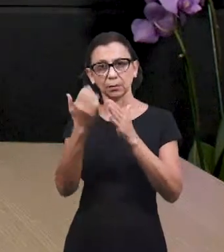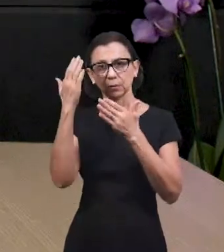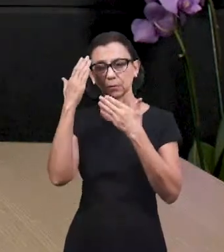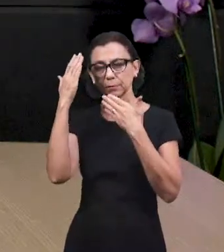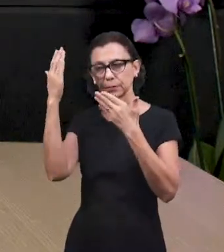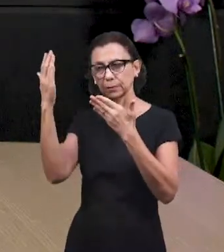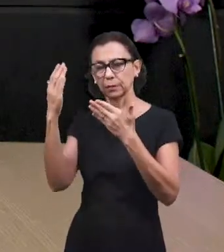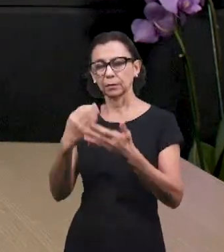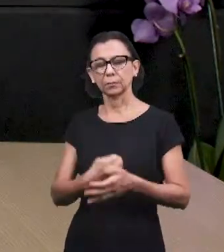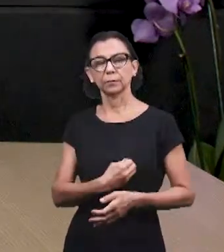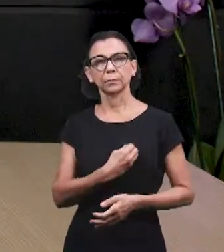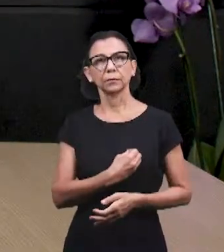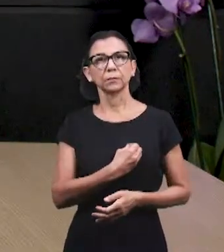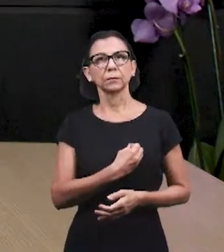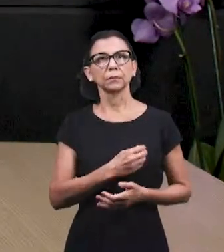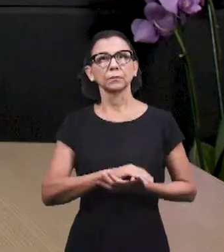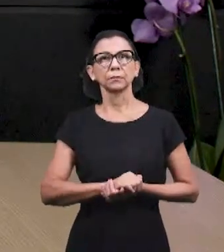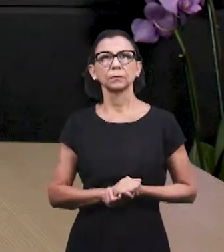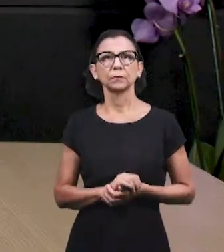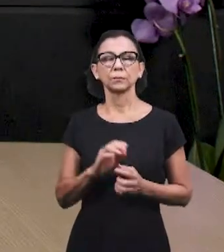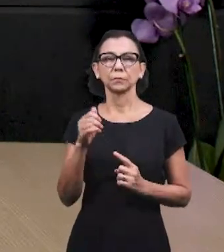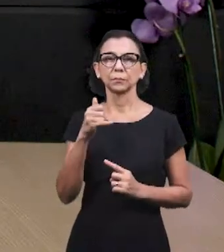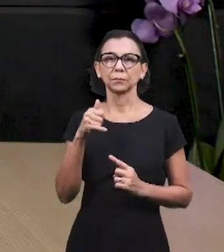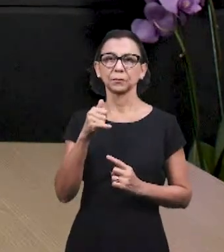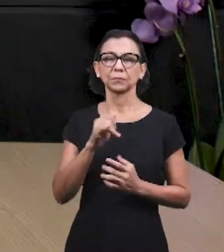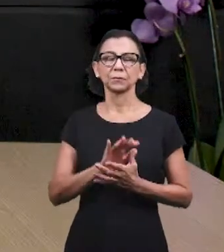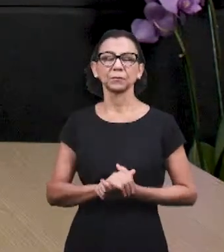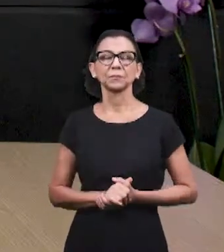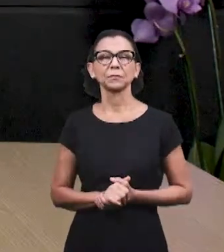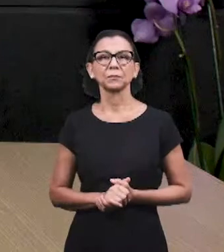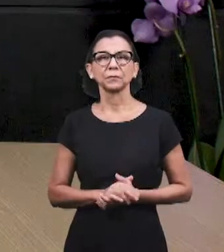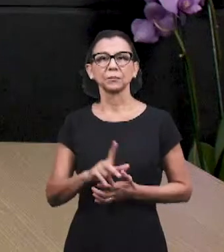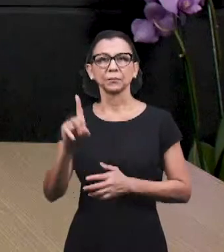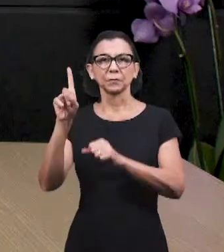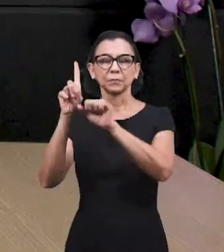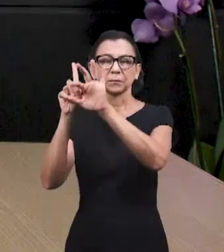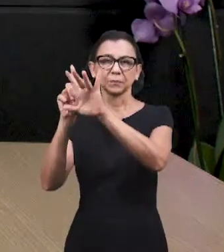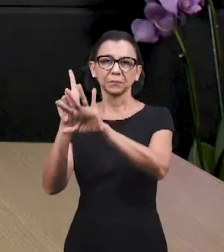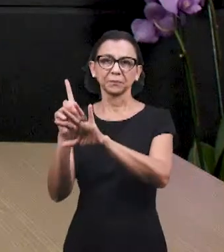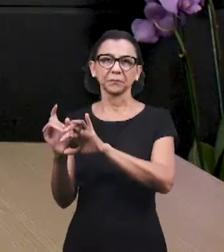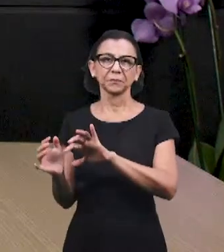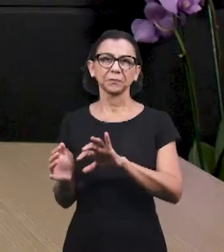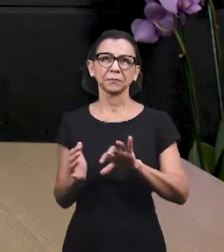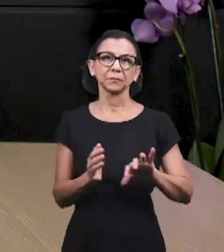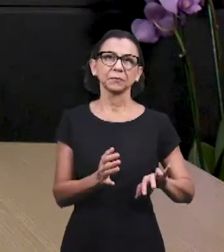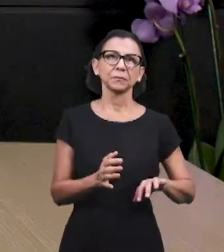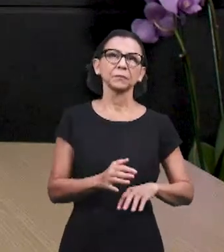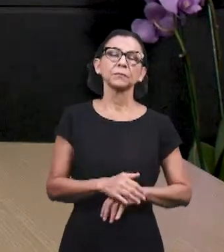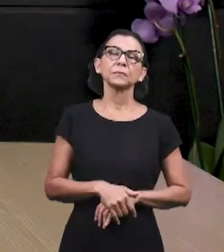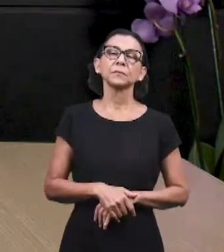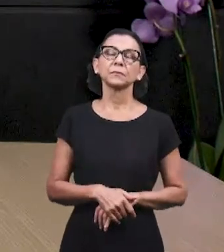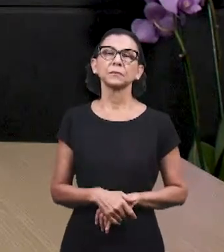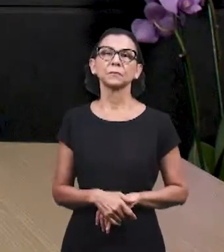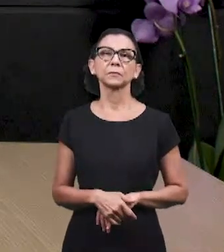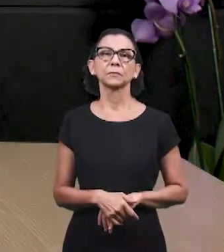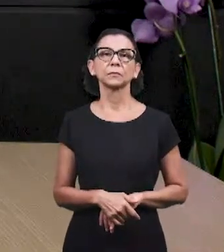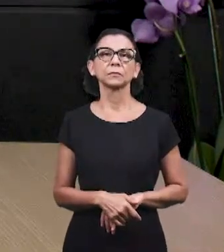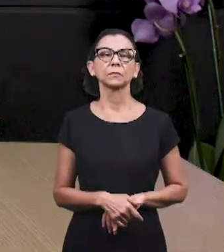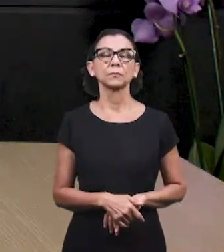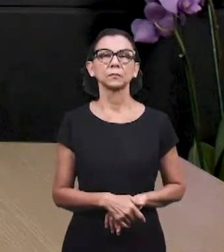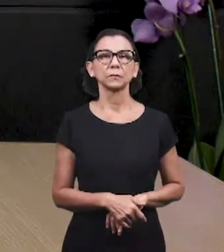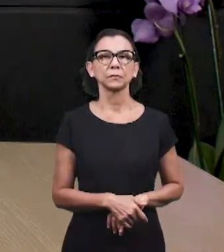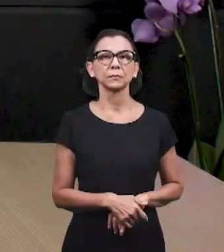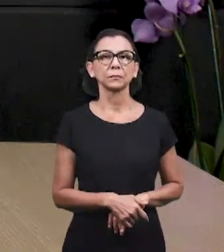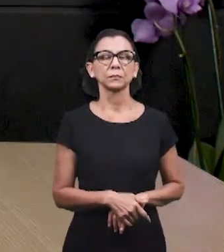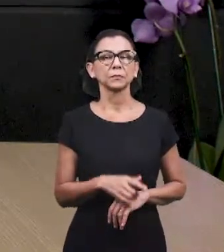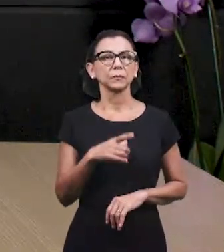sua participação, ungido Vinícius. Que Deus abençoe. A paz do Senhor Jesus para você, viu? Agora, irmãos, temos também uma